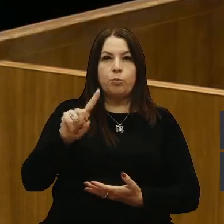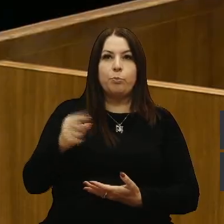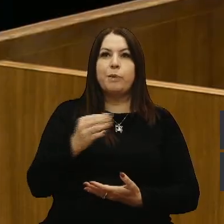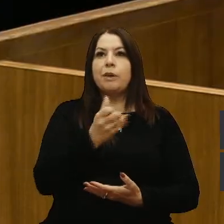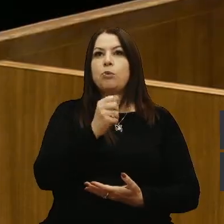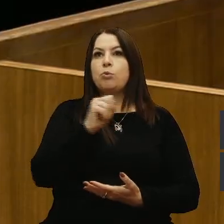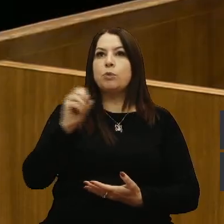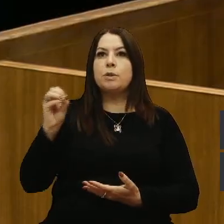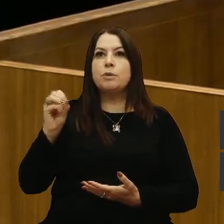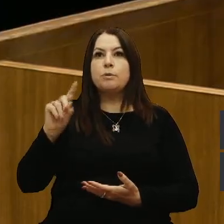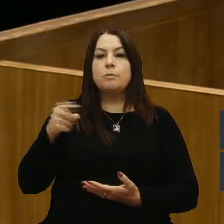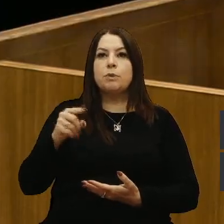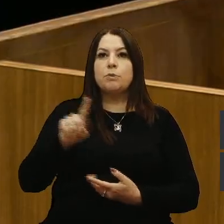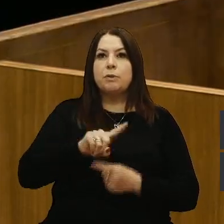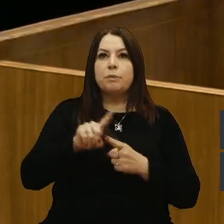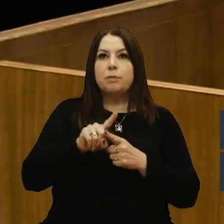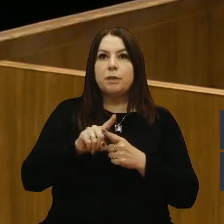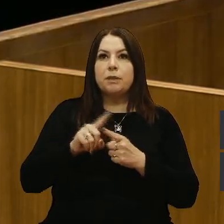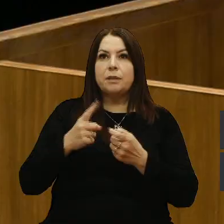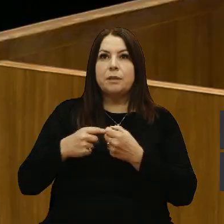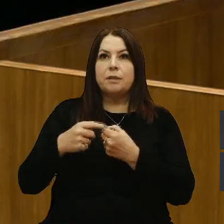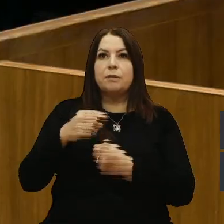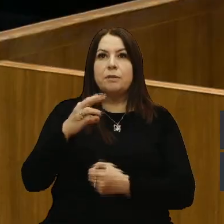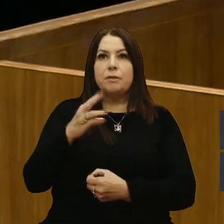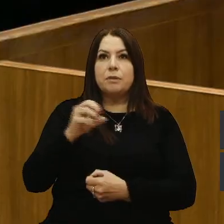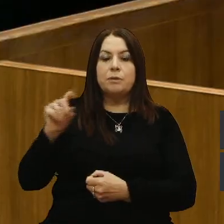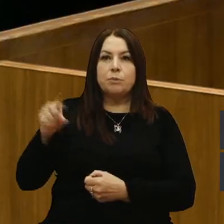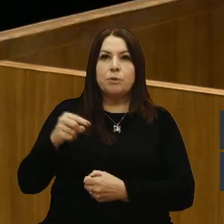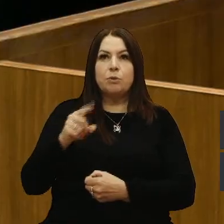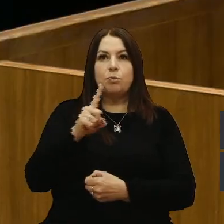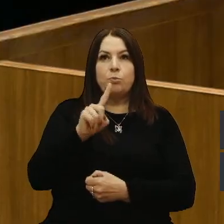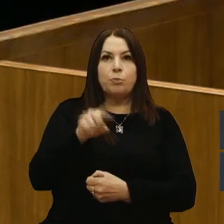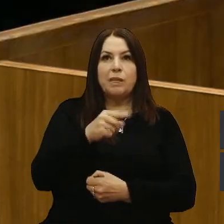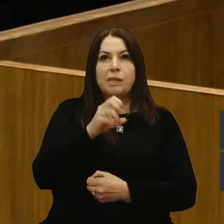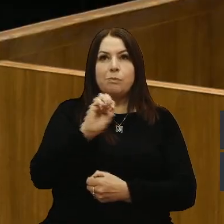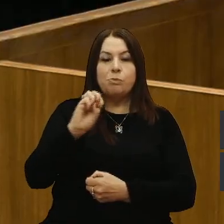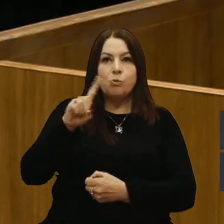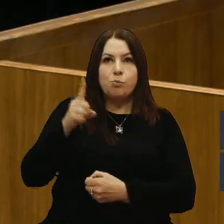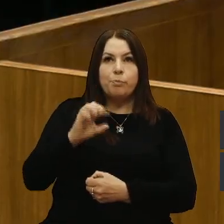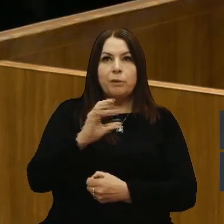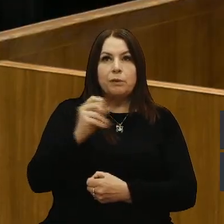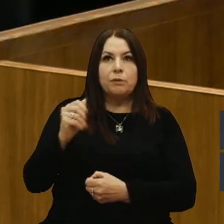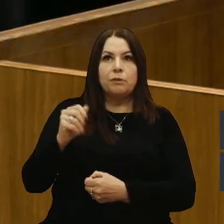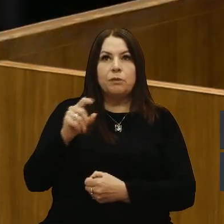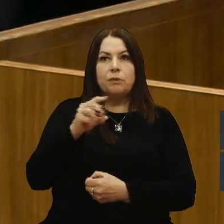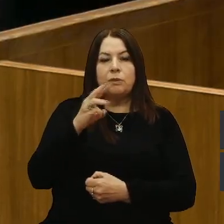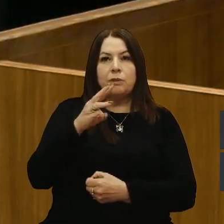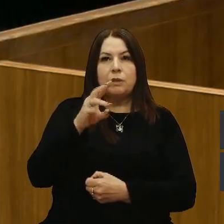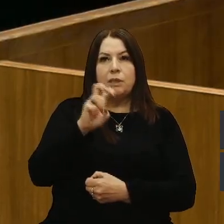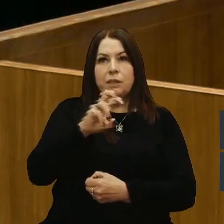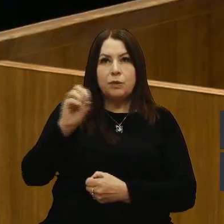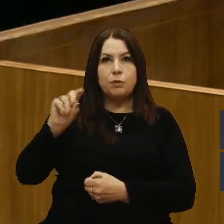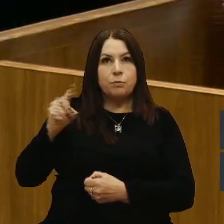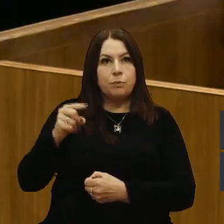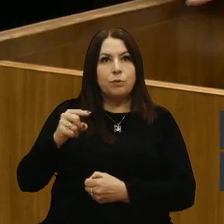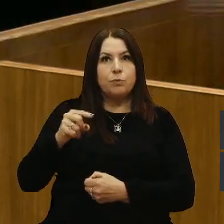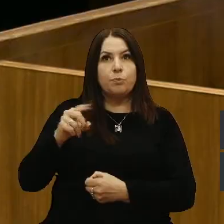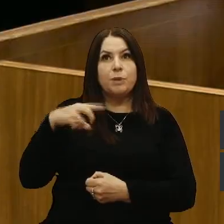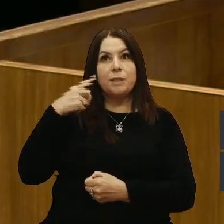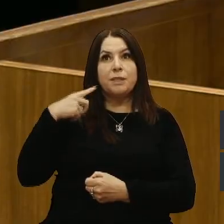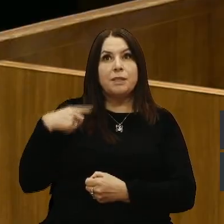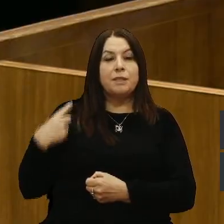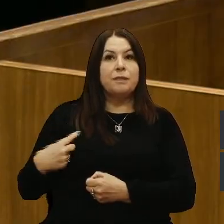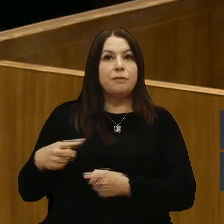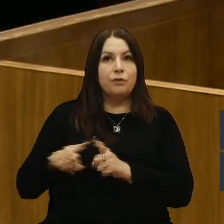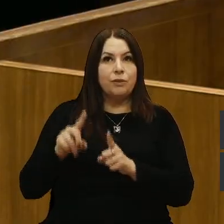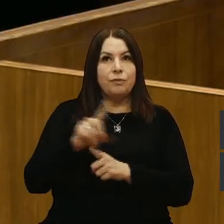1.800.000. A contrapartida do município, 300 mil, 1.500.000 da deputada Denise Pessoa, por uma coisa lá no